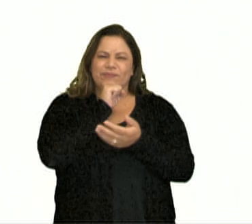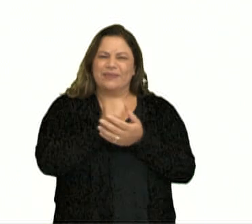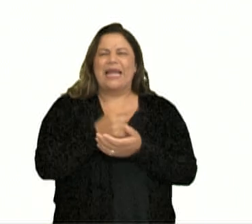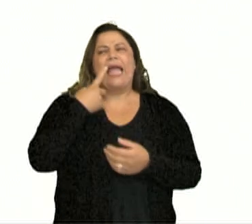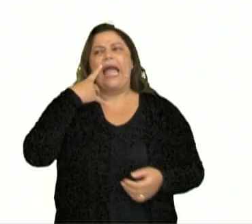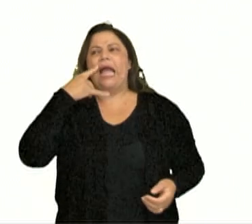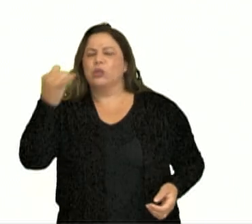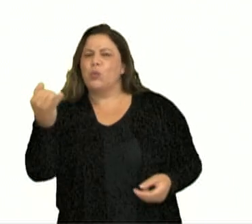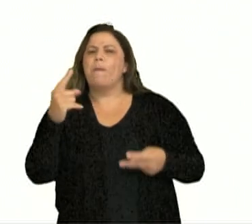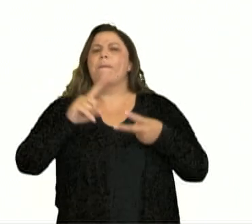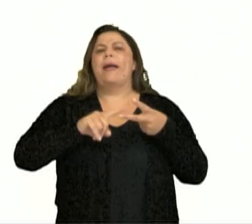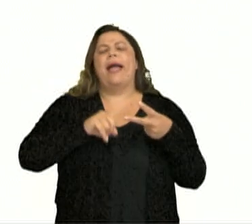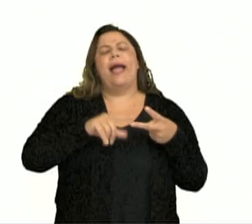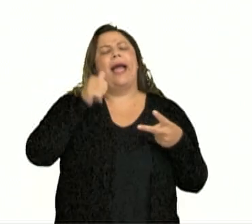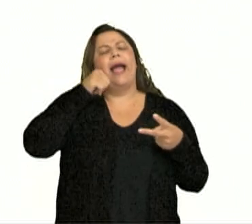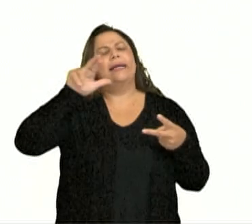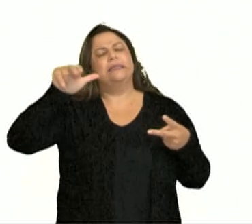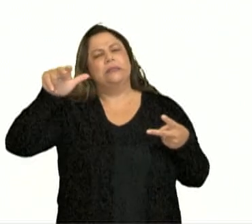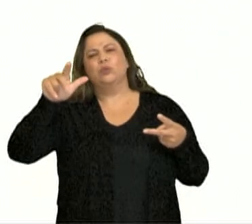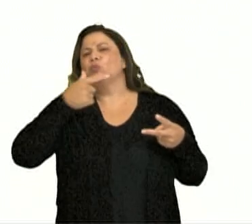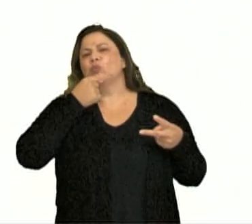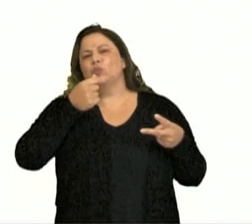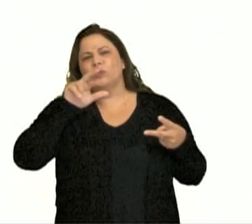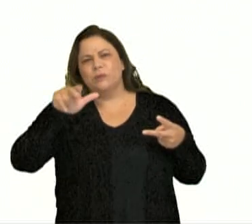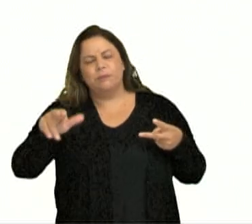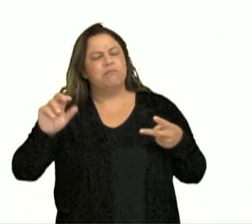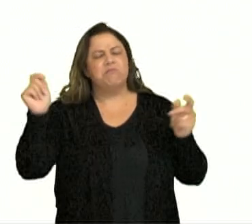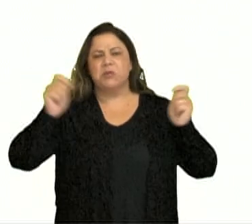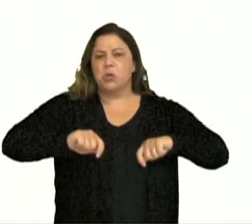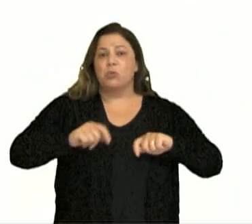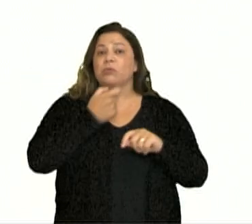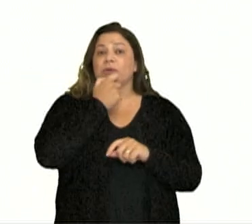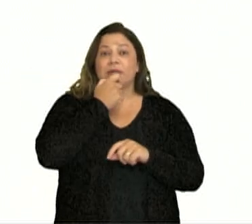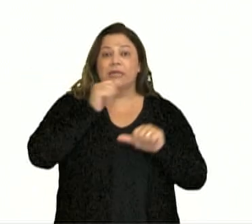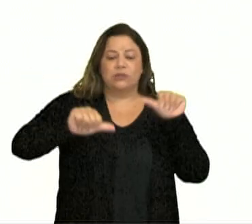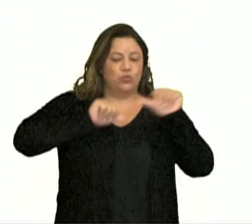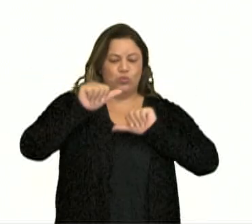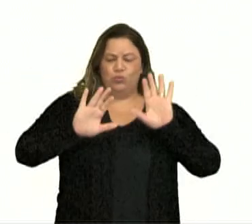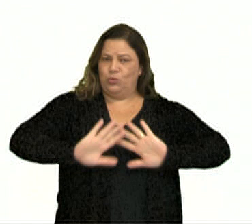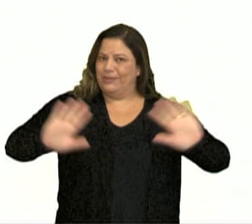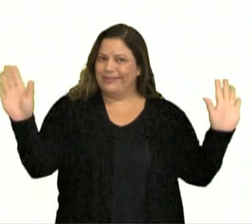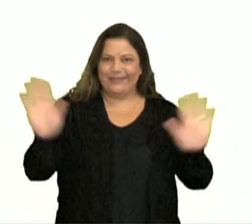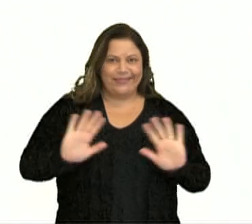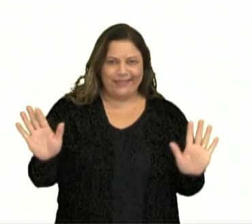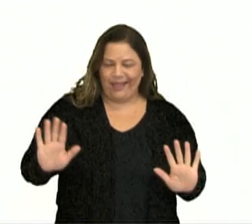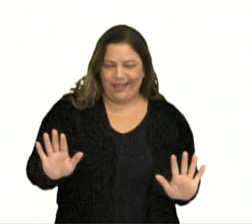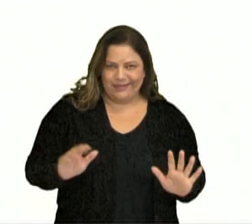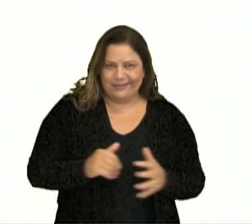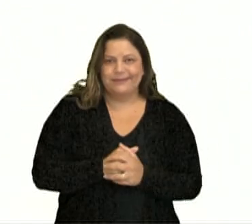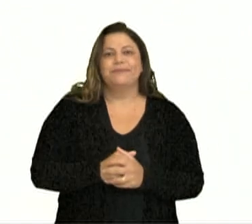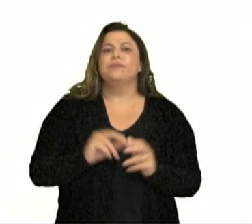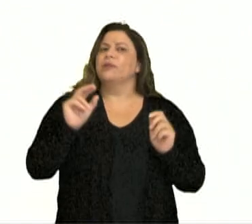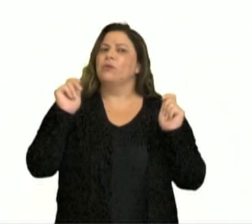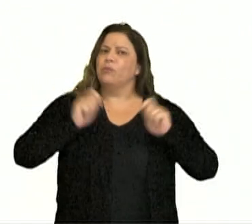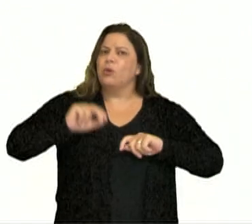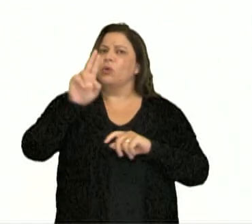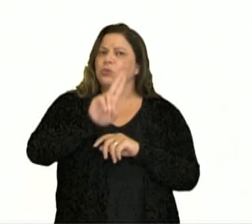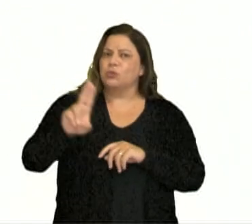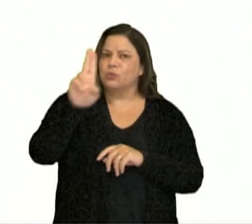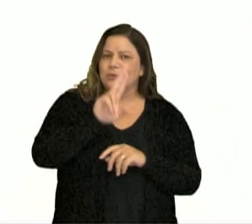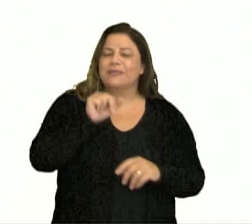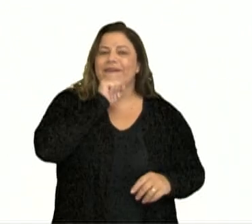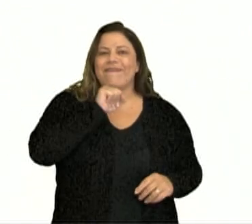pai, do irmão mais velho, da irmã. O dicionário inglês, ele não muda, ele não tem alterações. Então você pode usar aquele velhinho, não tem